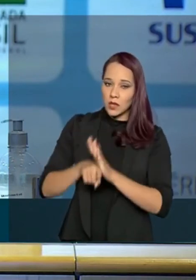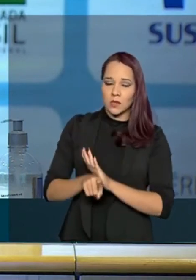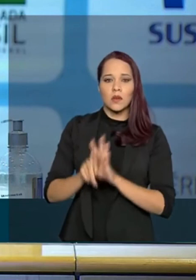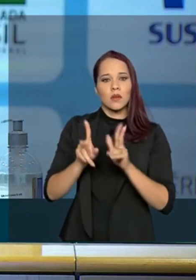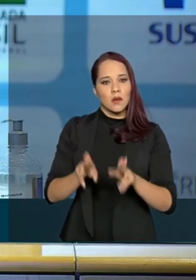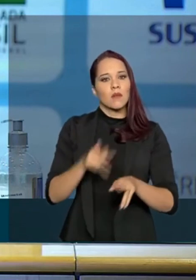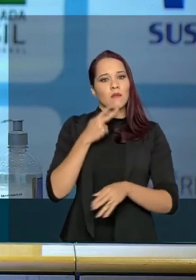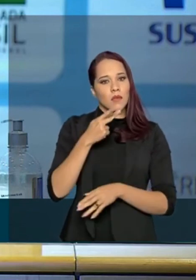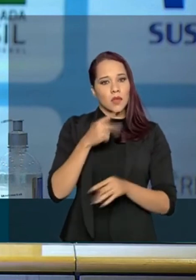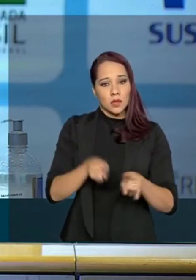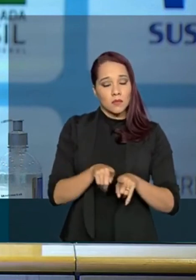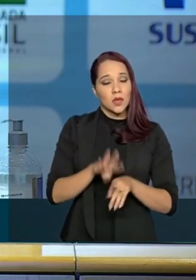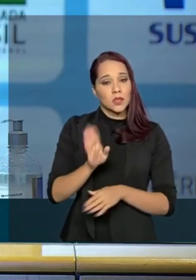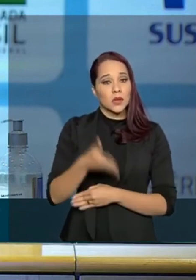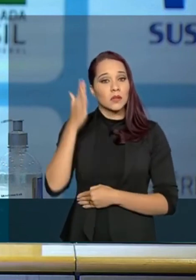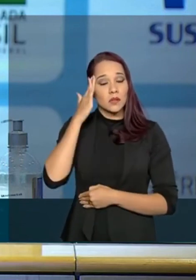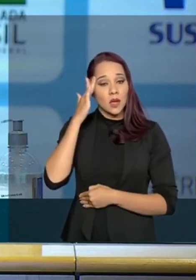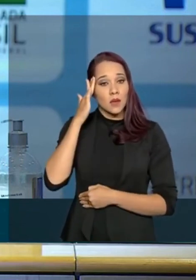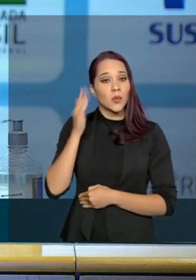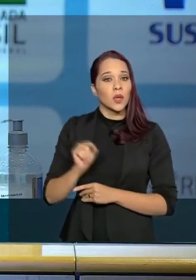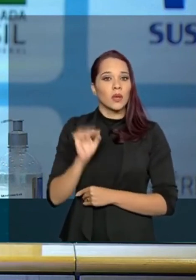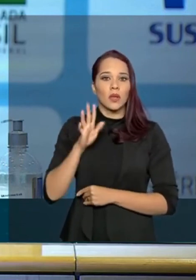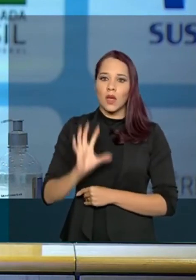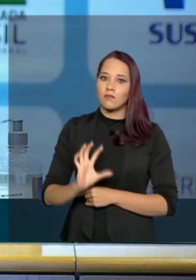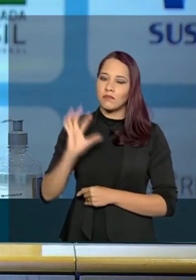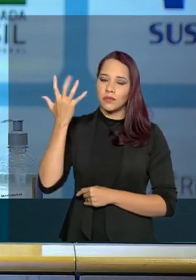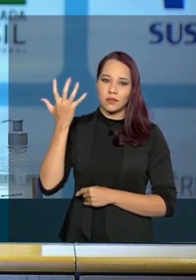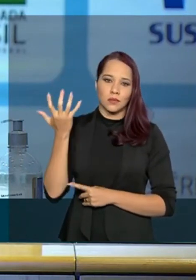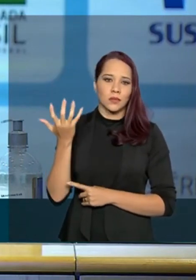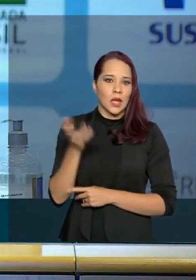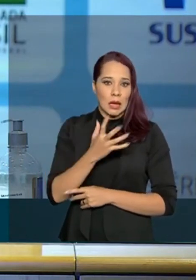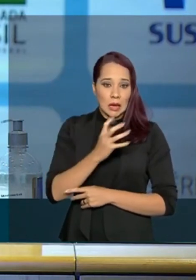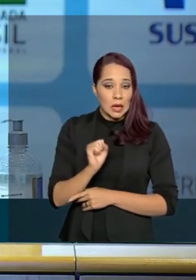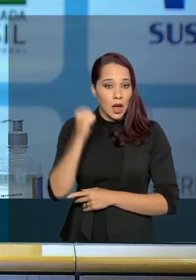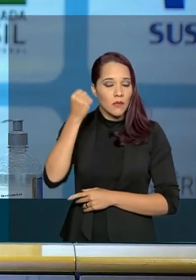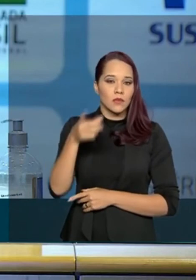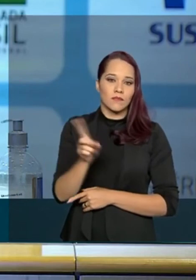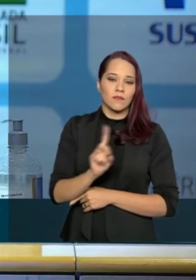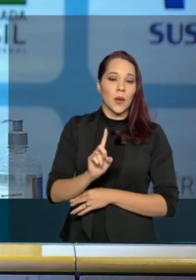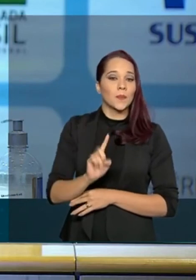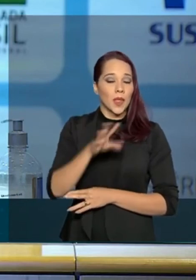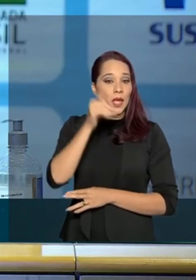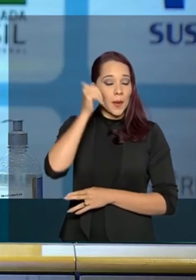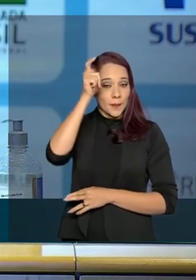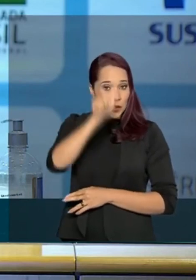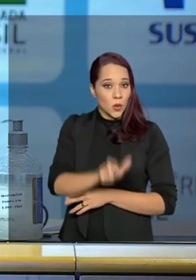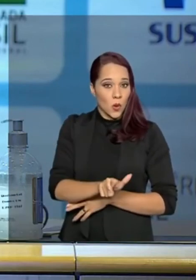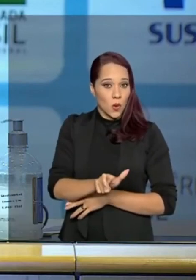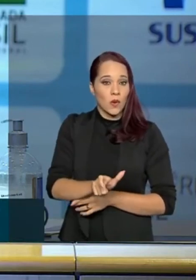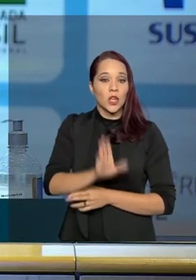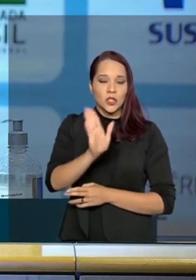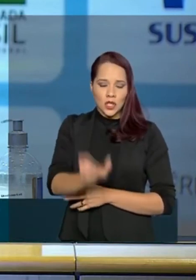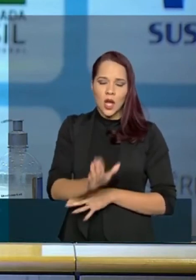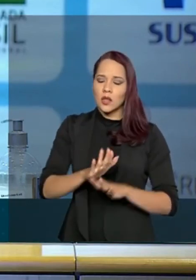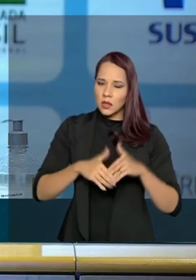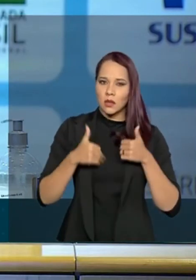também, já se sabe que foi um evento adverso não grave e que a paciente ou o paciente já está